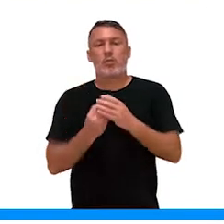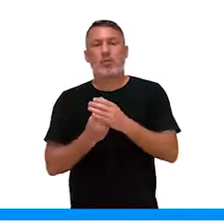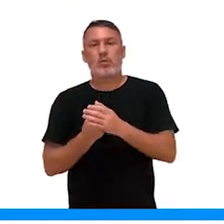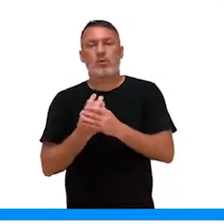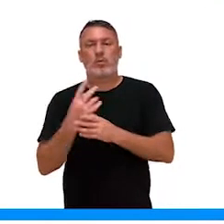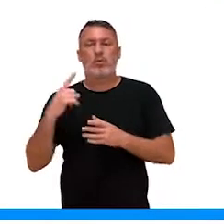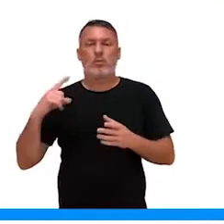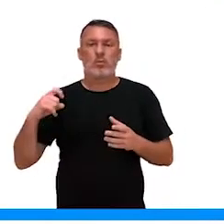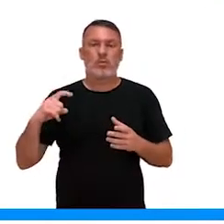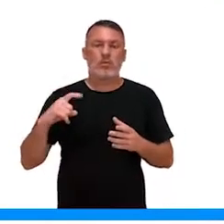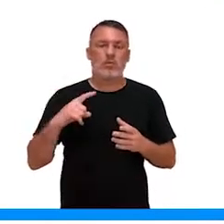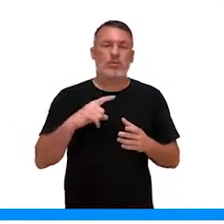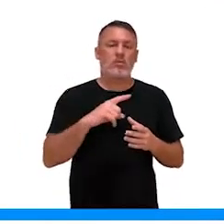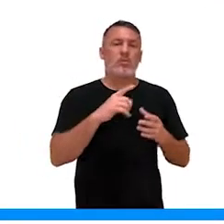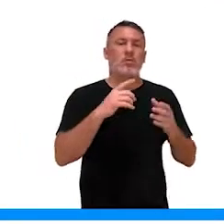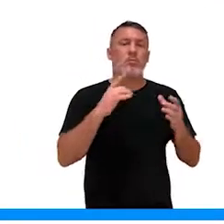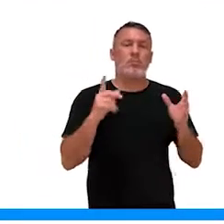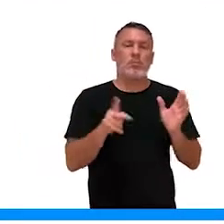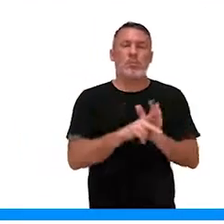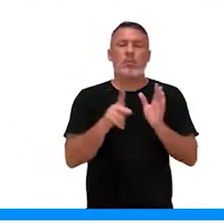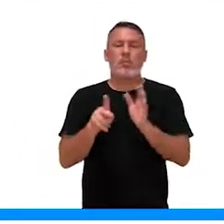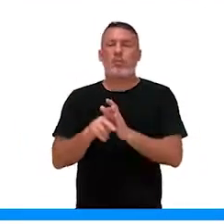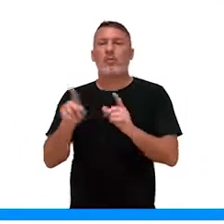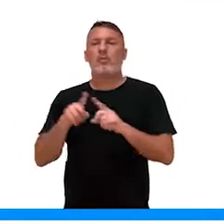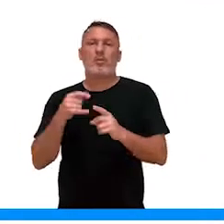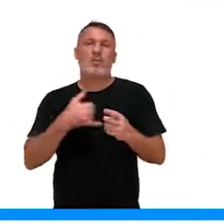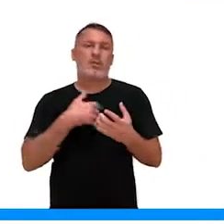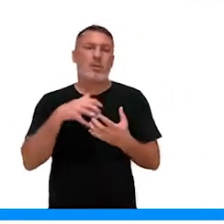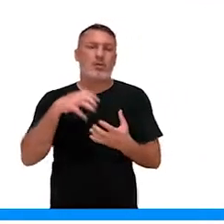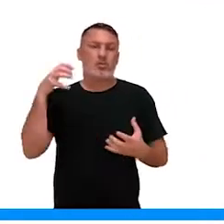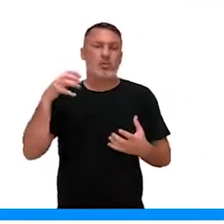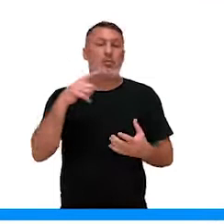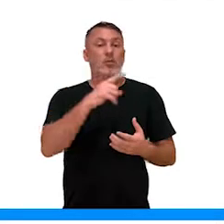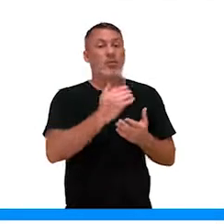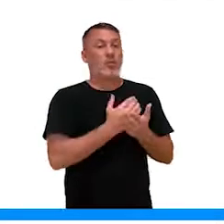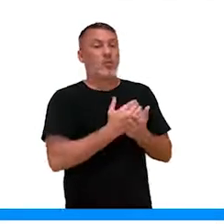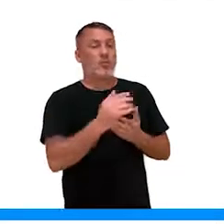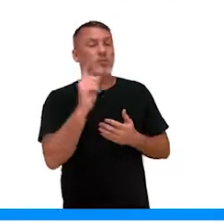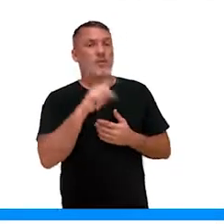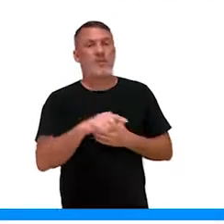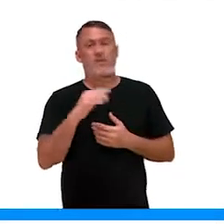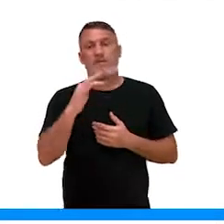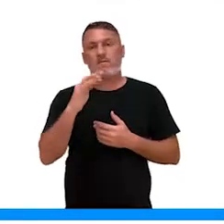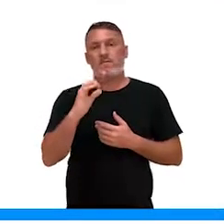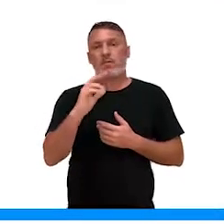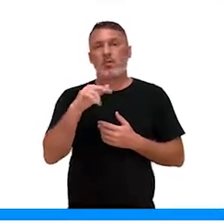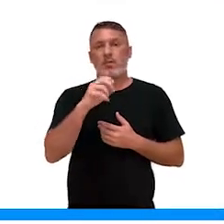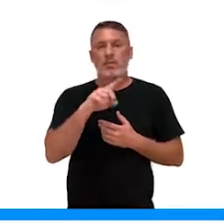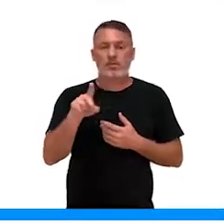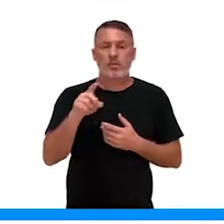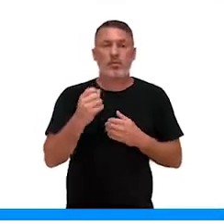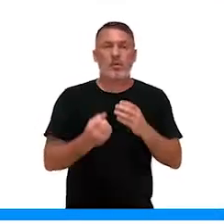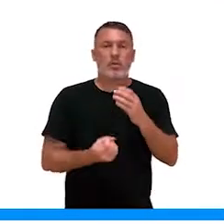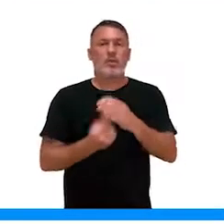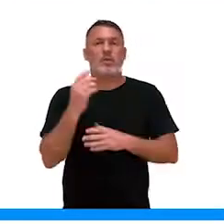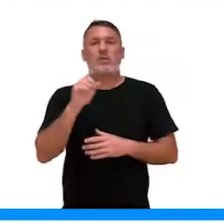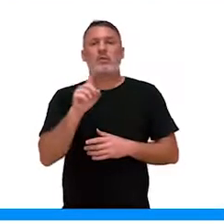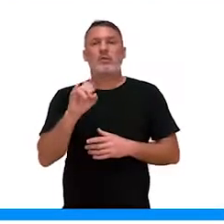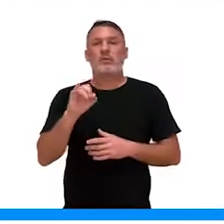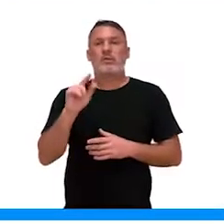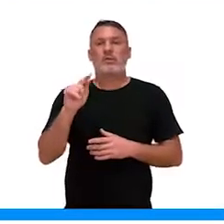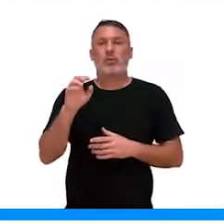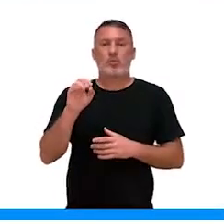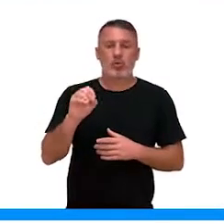do zigoto, desde a fecundação, onde ele é formado, até a forma adulta. Então, inicia-se com a fecundação,